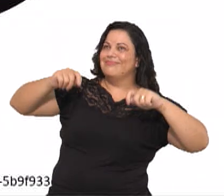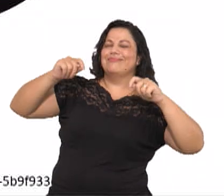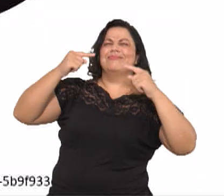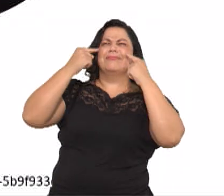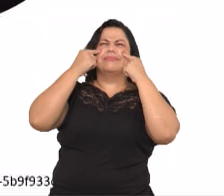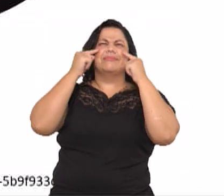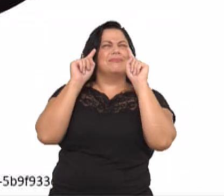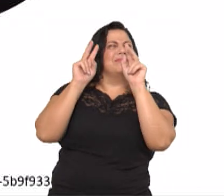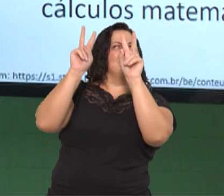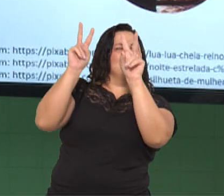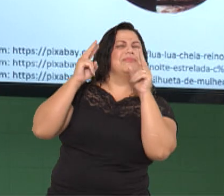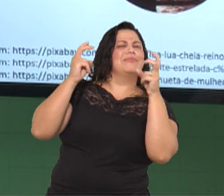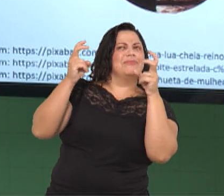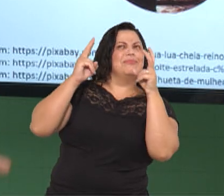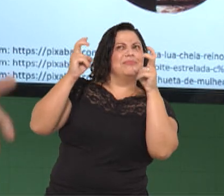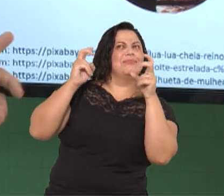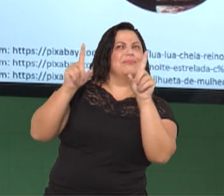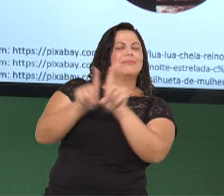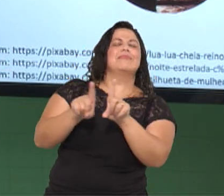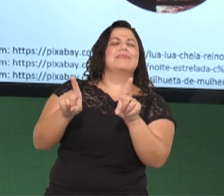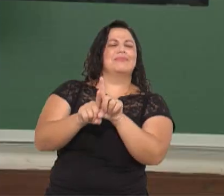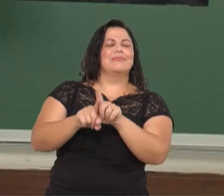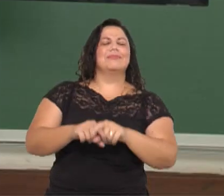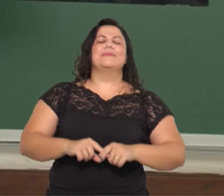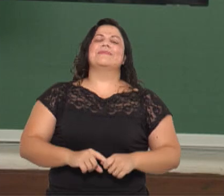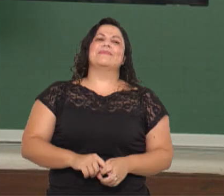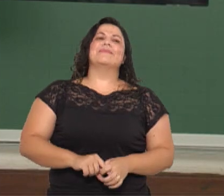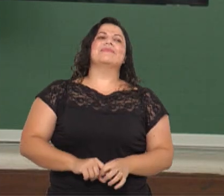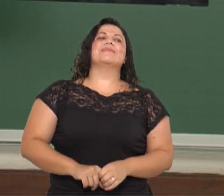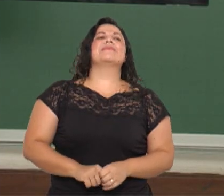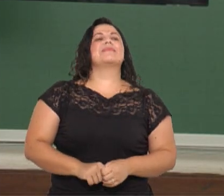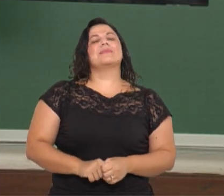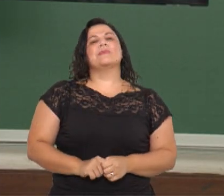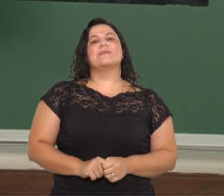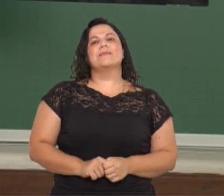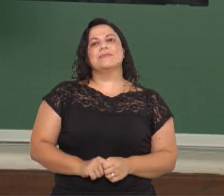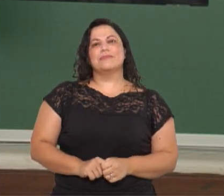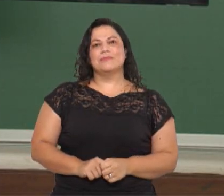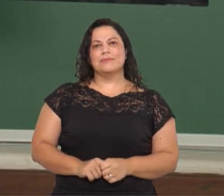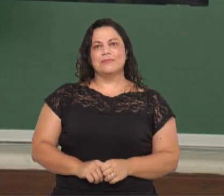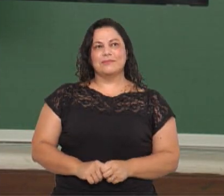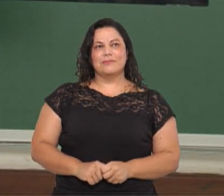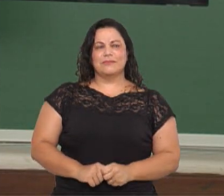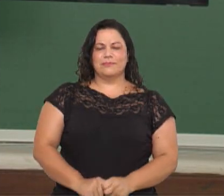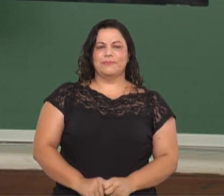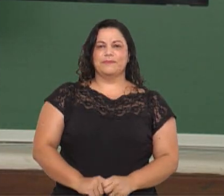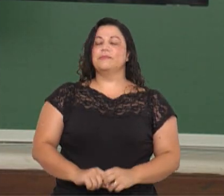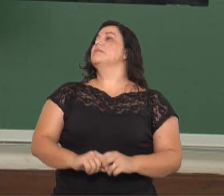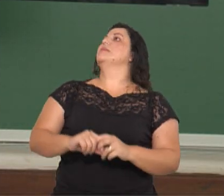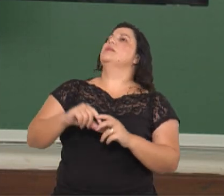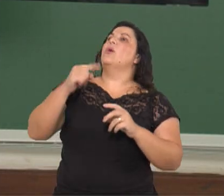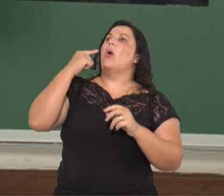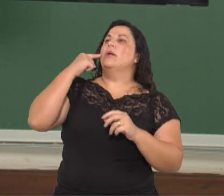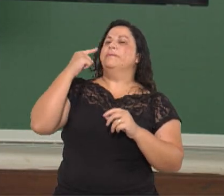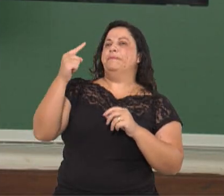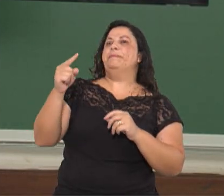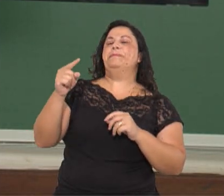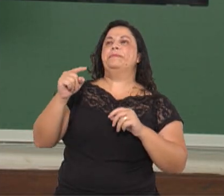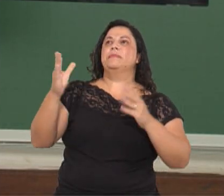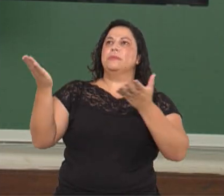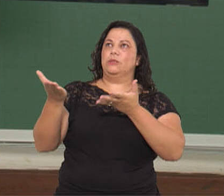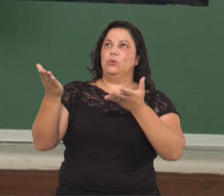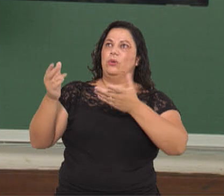comum do nosso dia a dia fazer isso. Olha essa situação que eu trouxe para vocês. Reparem comigo,